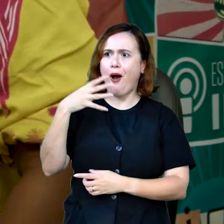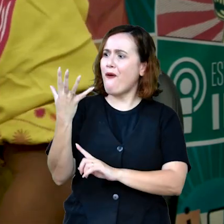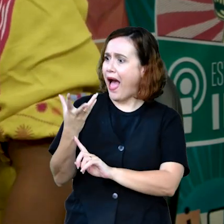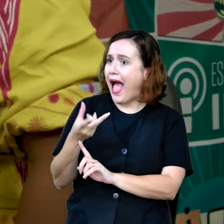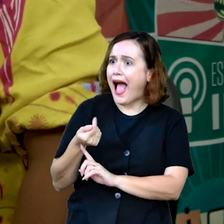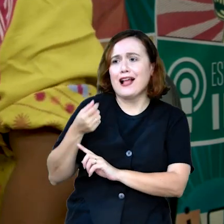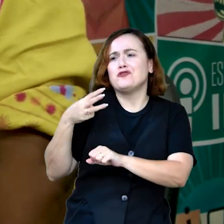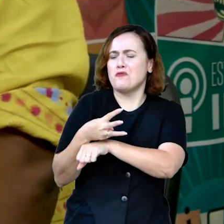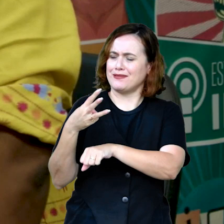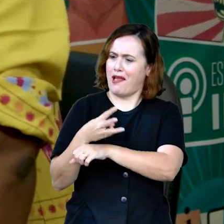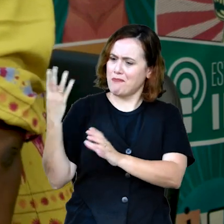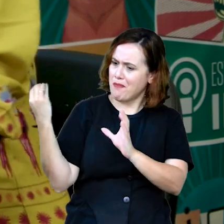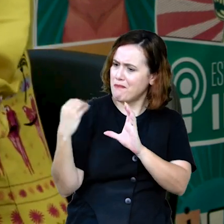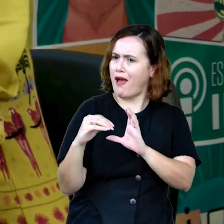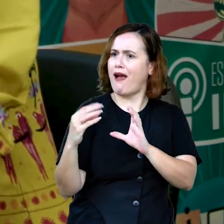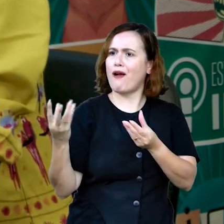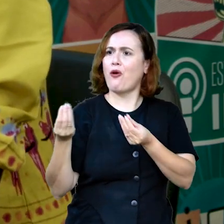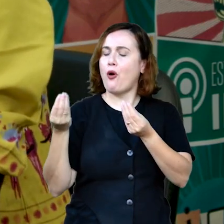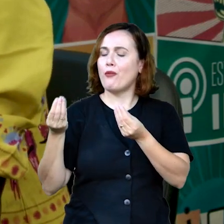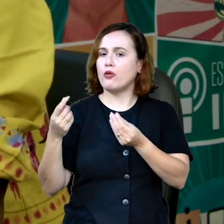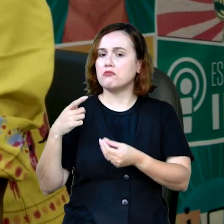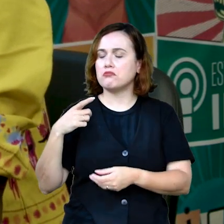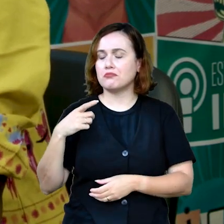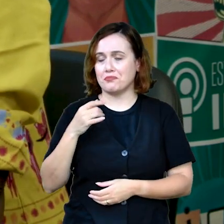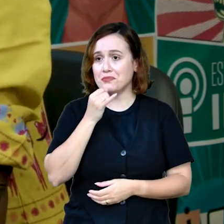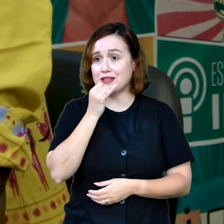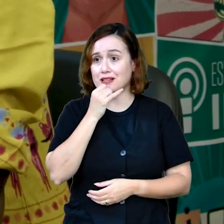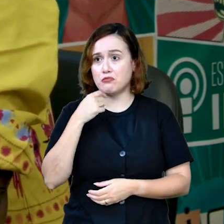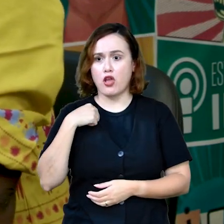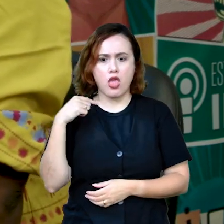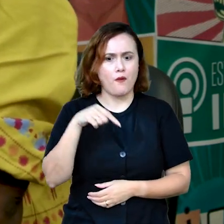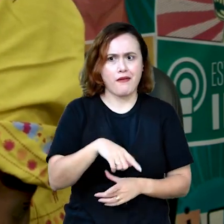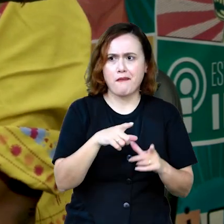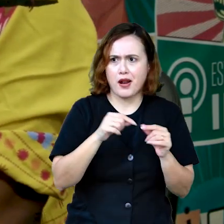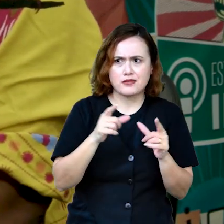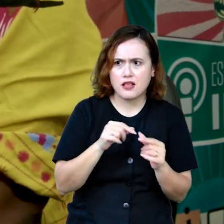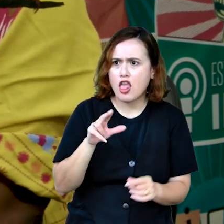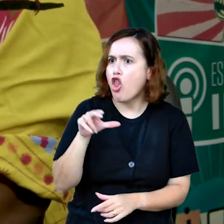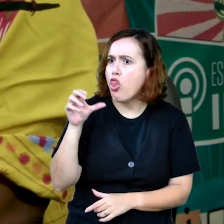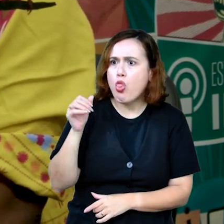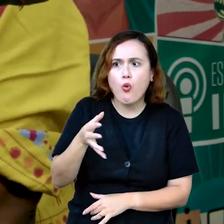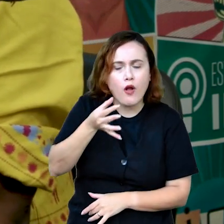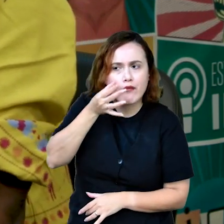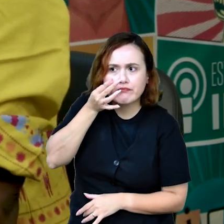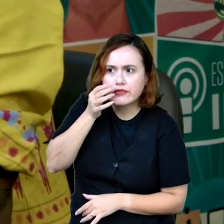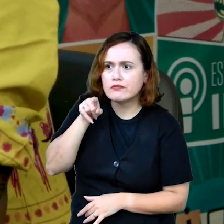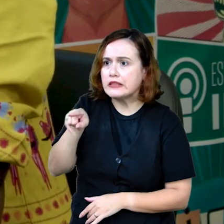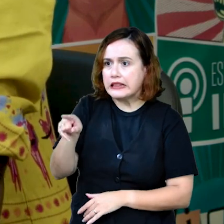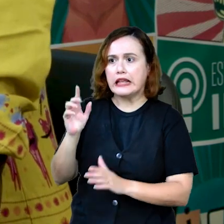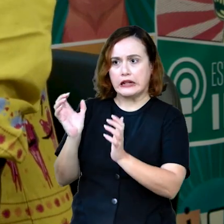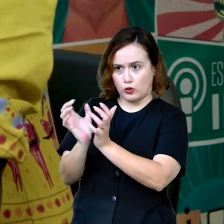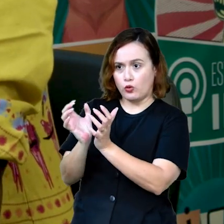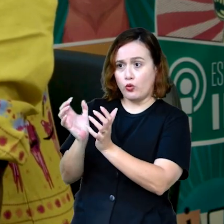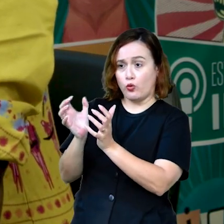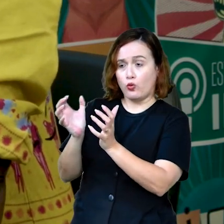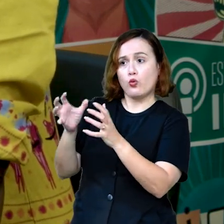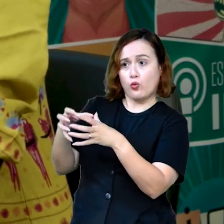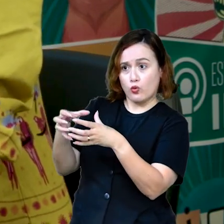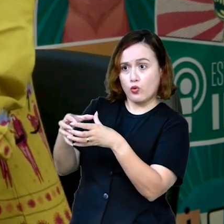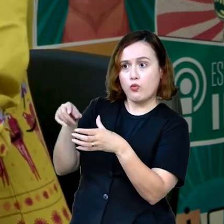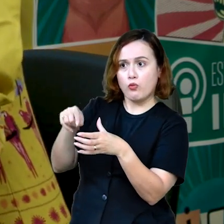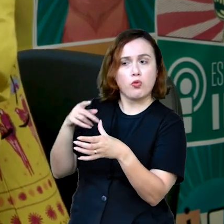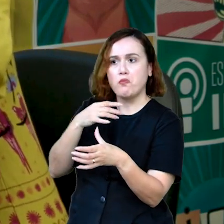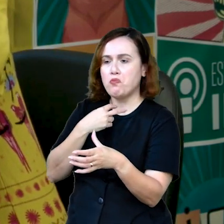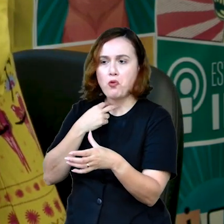foi uma experiência muito maneira. Eu mesma nunca consegui ver um espetáculo deles aqui em Brasília ou em qualquer outro lugar que seja. Mas é isso, eu